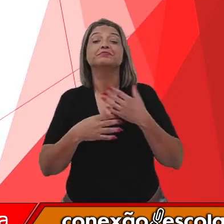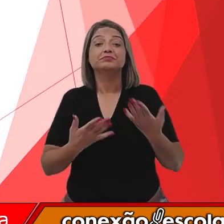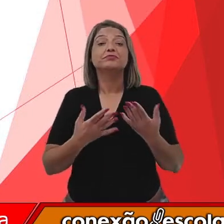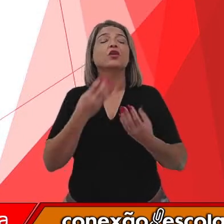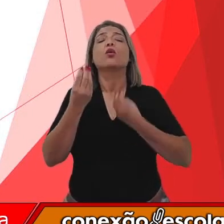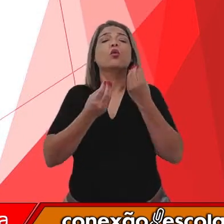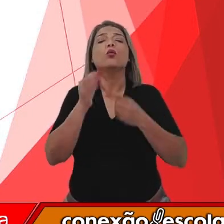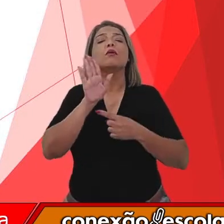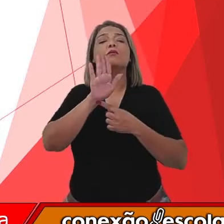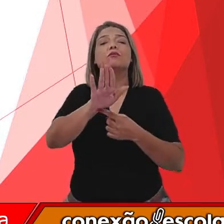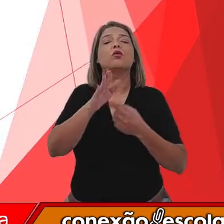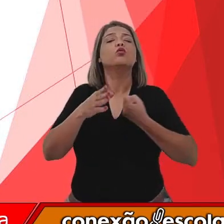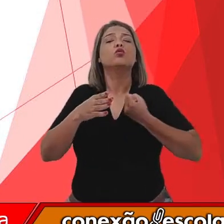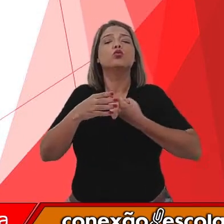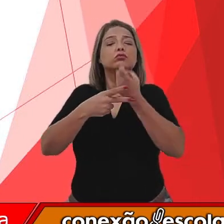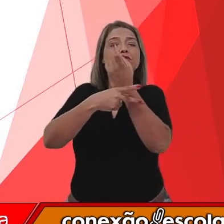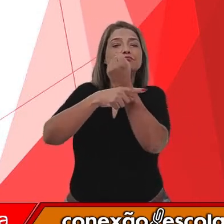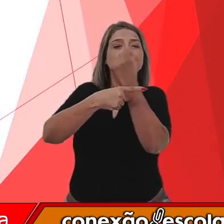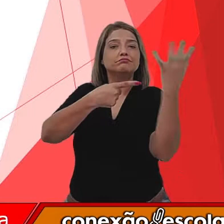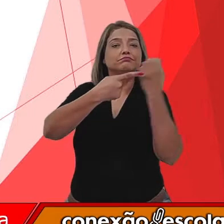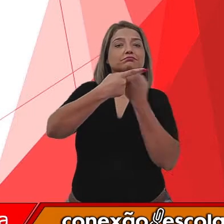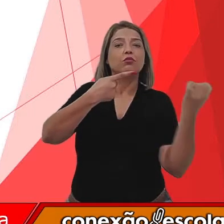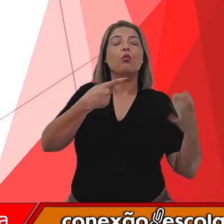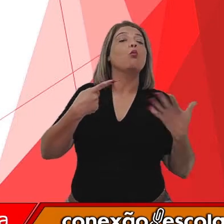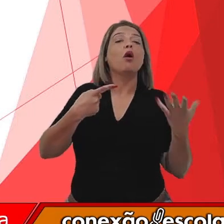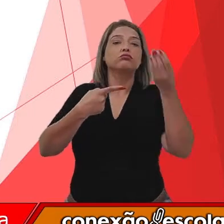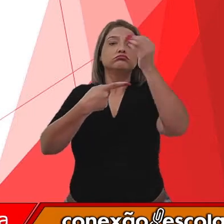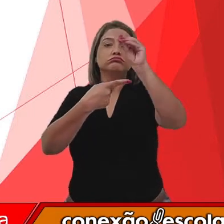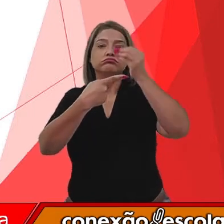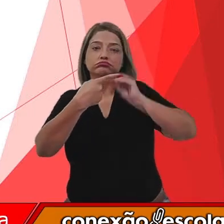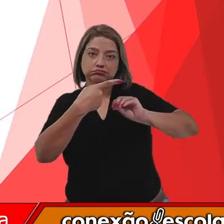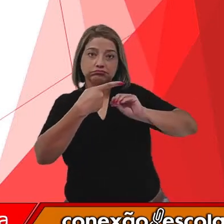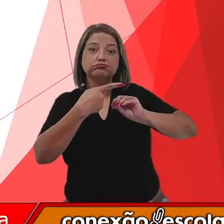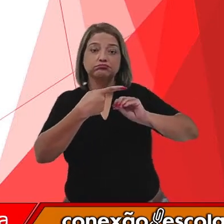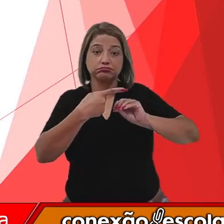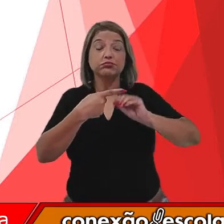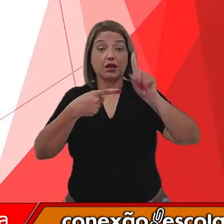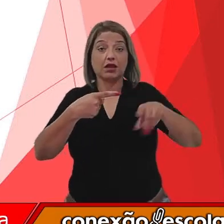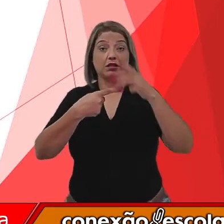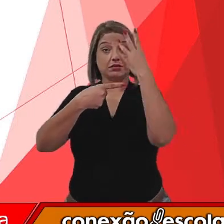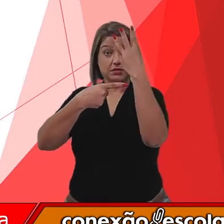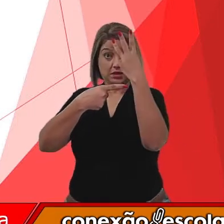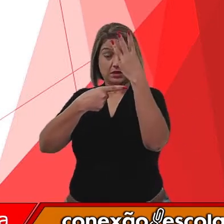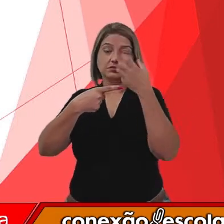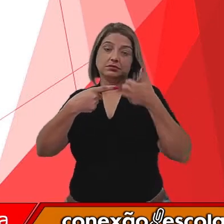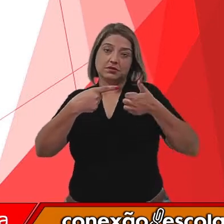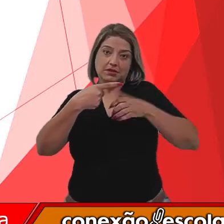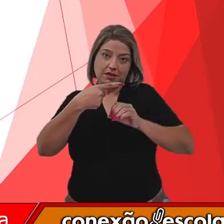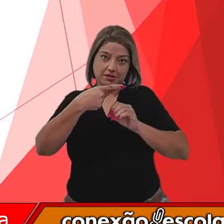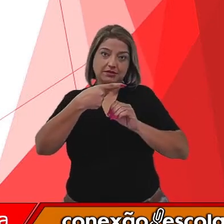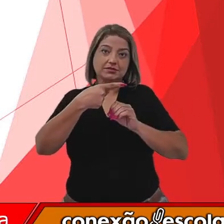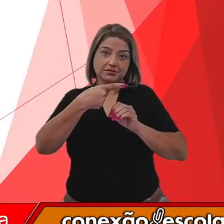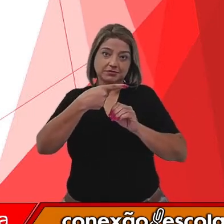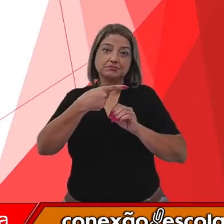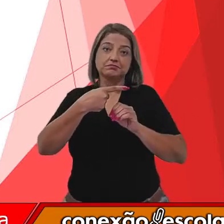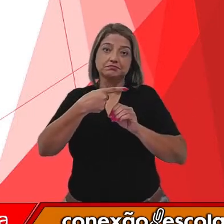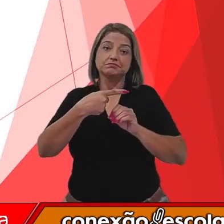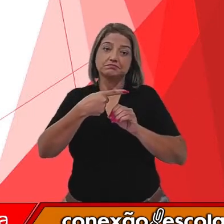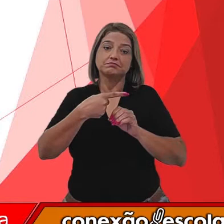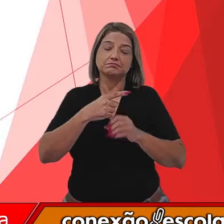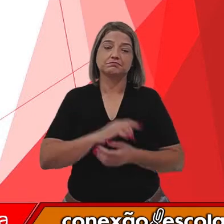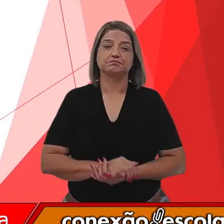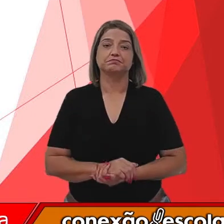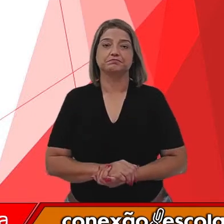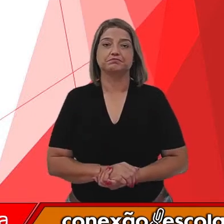que representa esta figura? A fração 3 sobre 10, ou